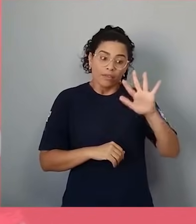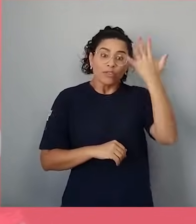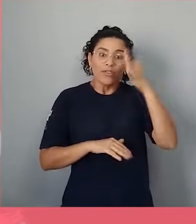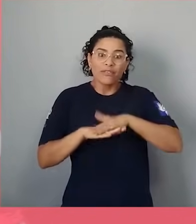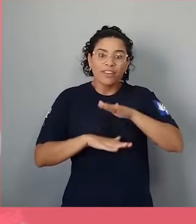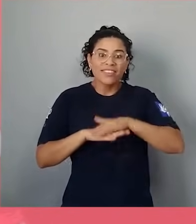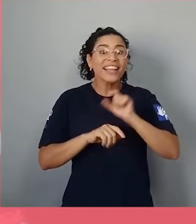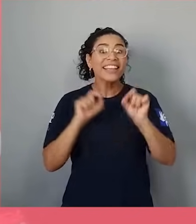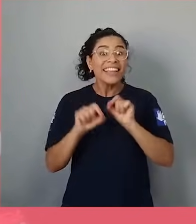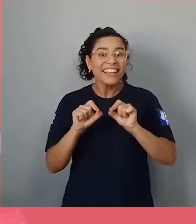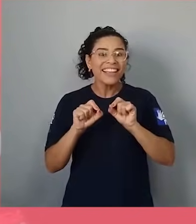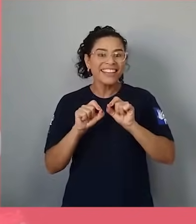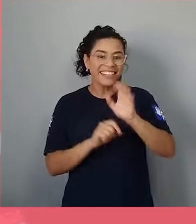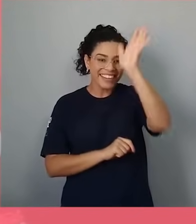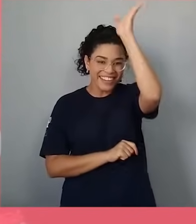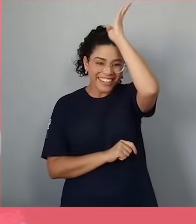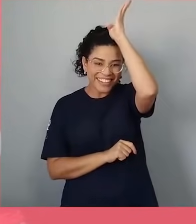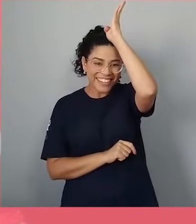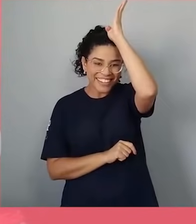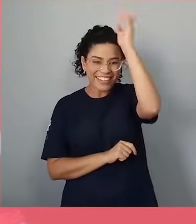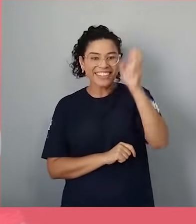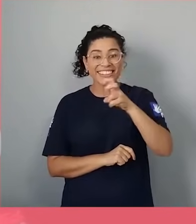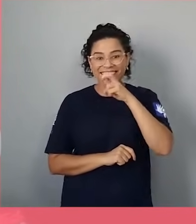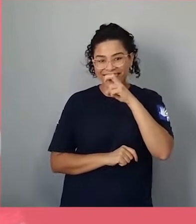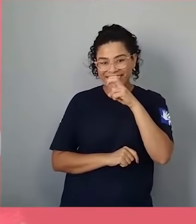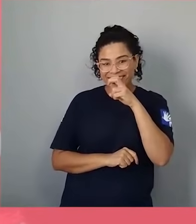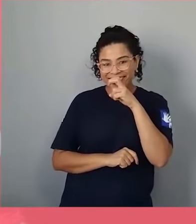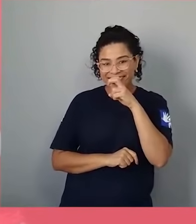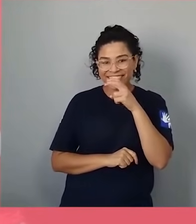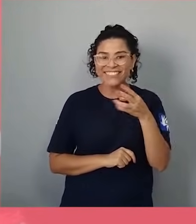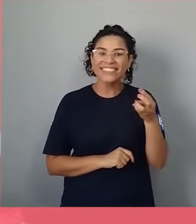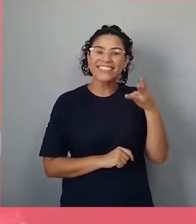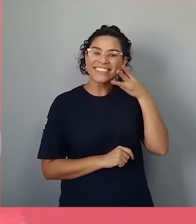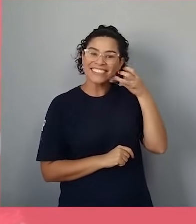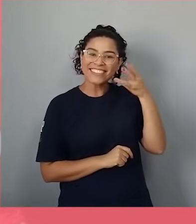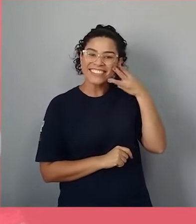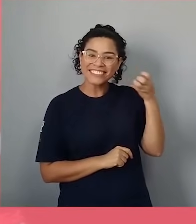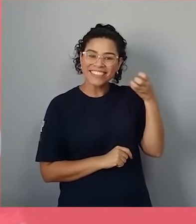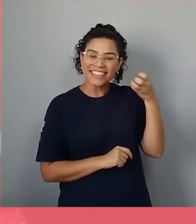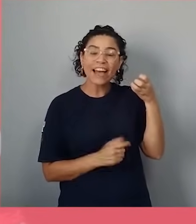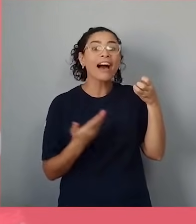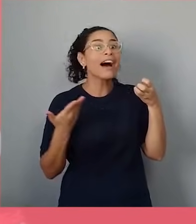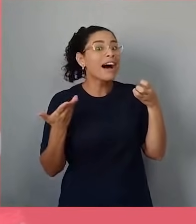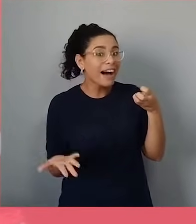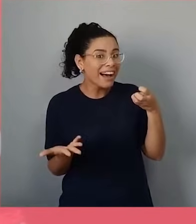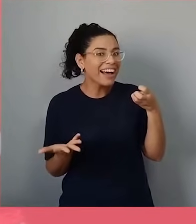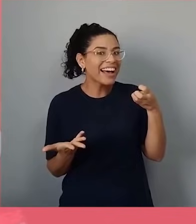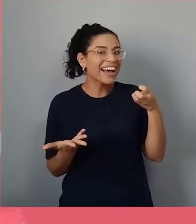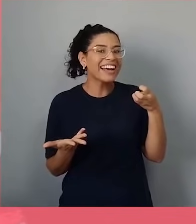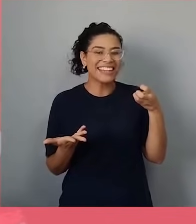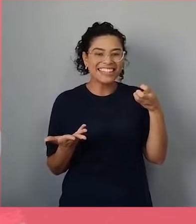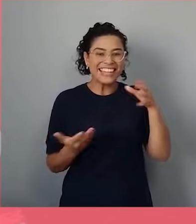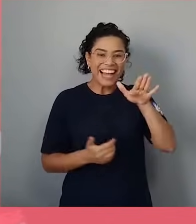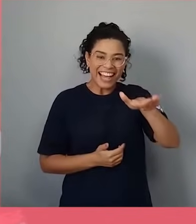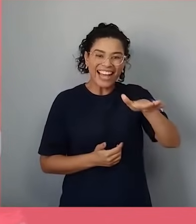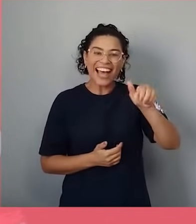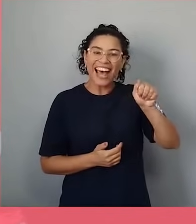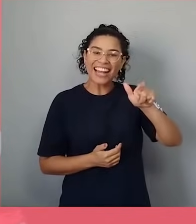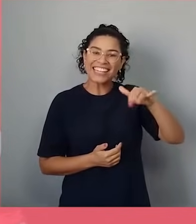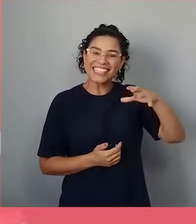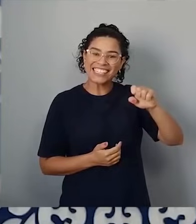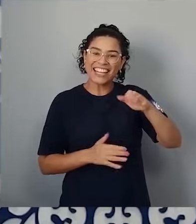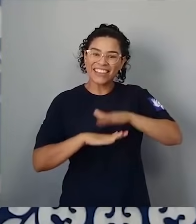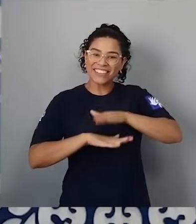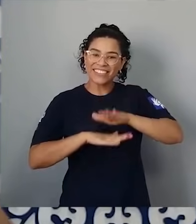O Cebolinha, a Mônica, o Cascão. Ah, e a Magali foi a Alice, porque é a preferida